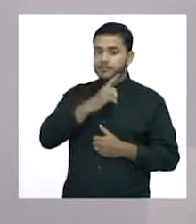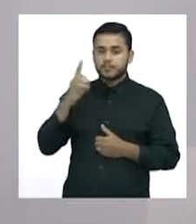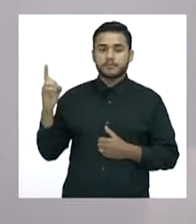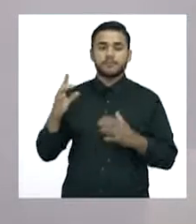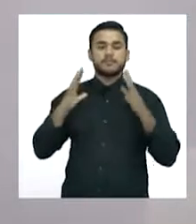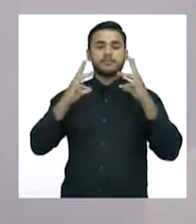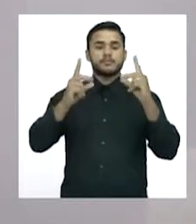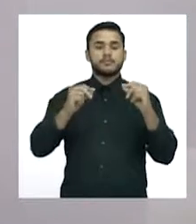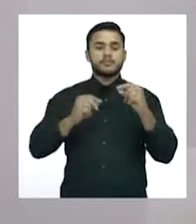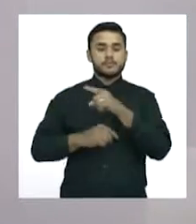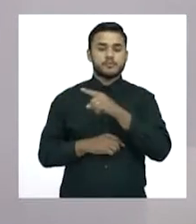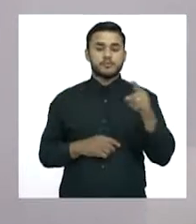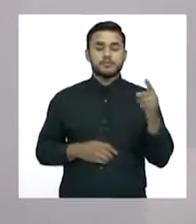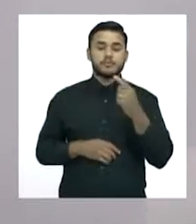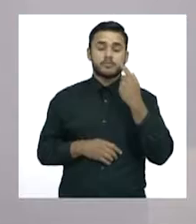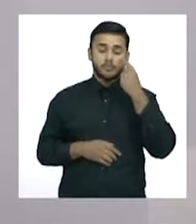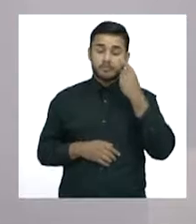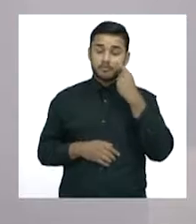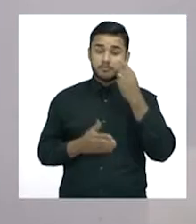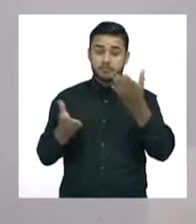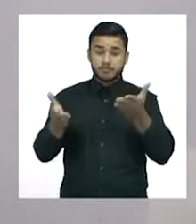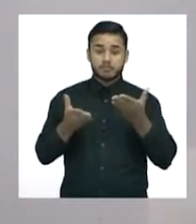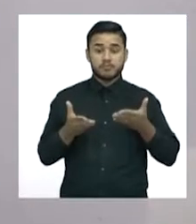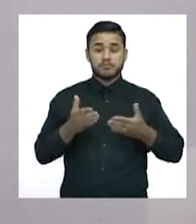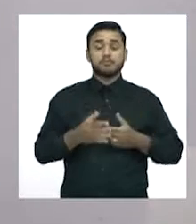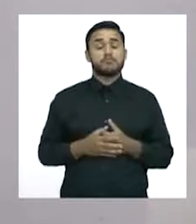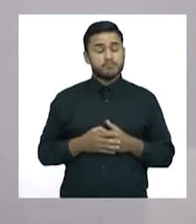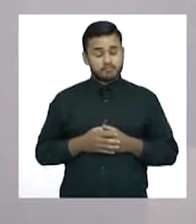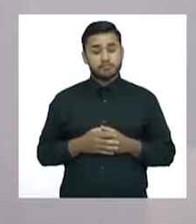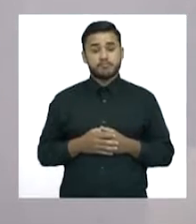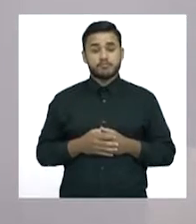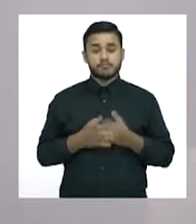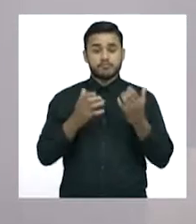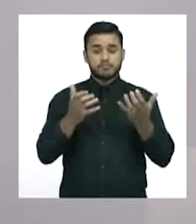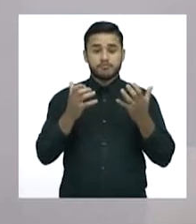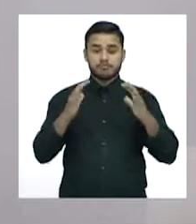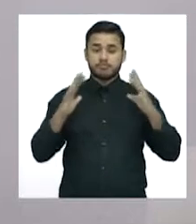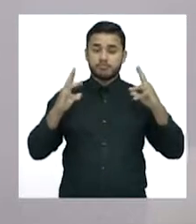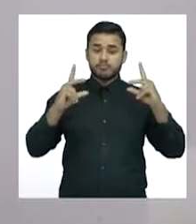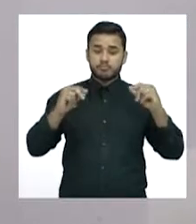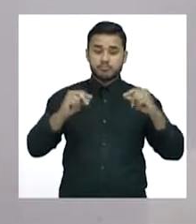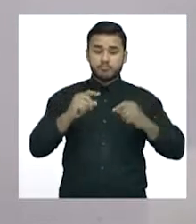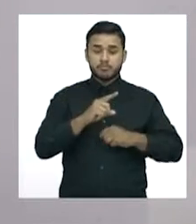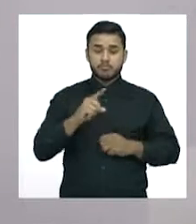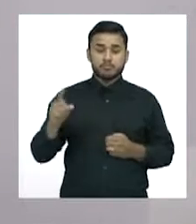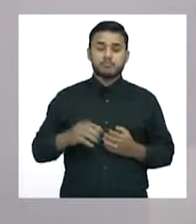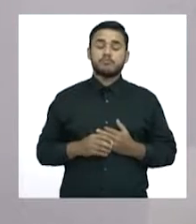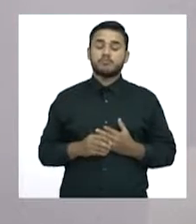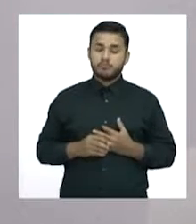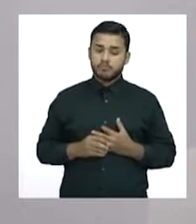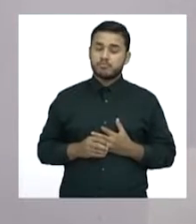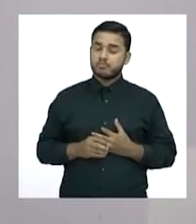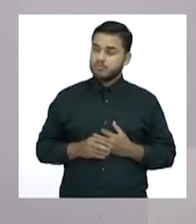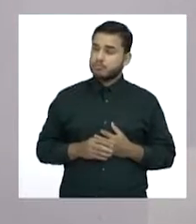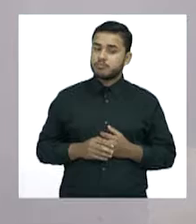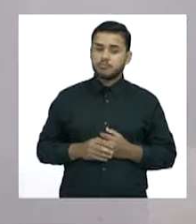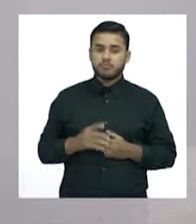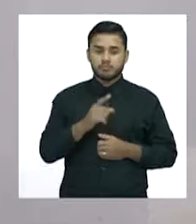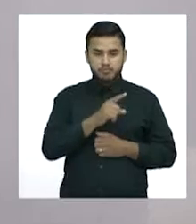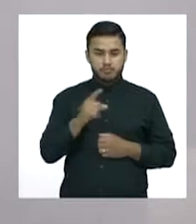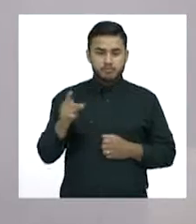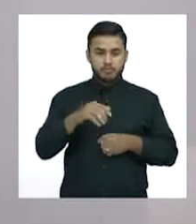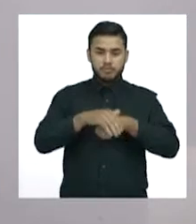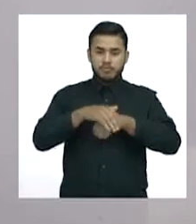participação e o convite. Na realidade, a gente chama a atenção que todos esses animais que são de rua, né, que